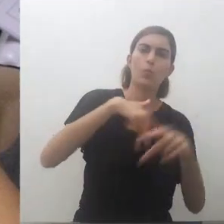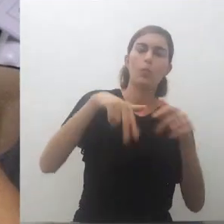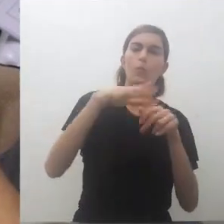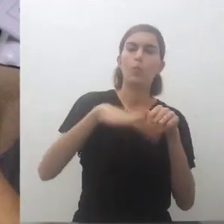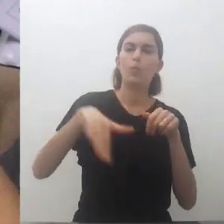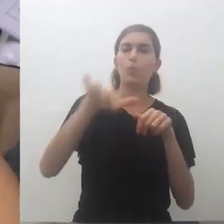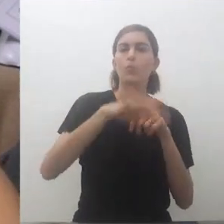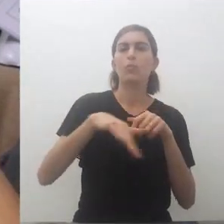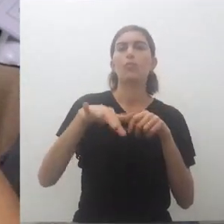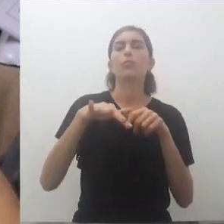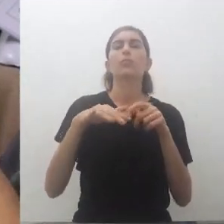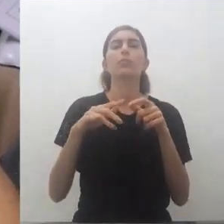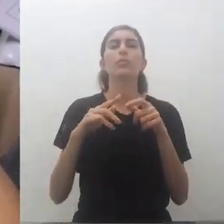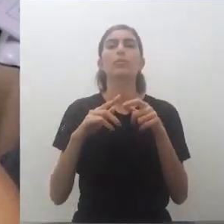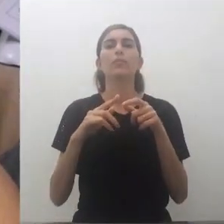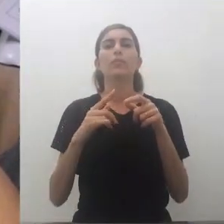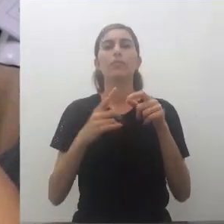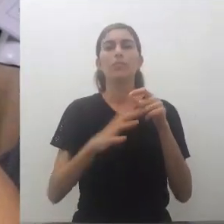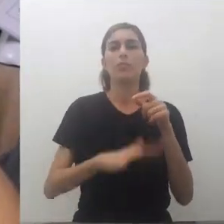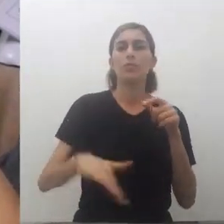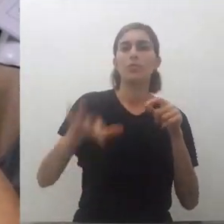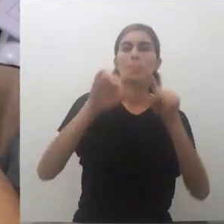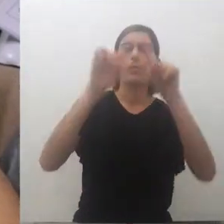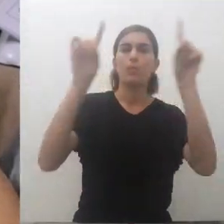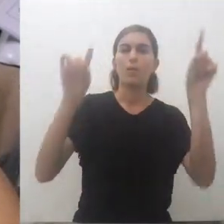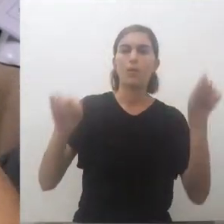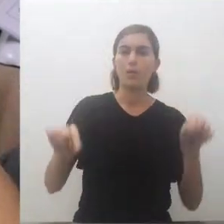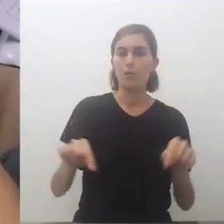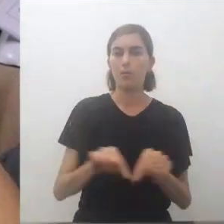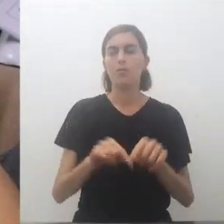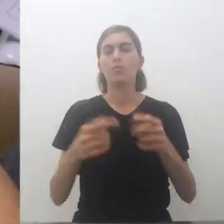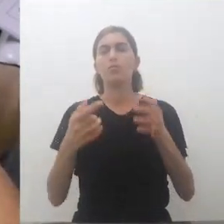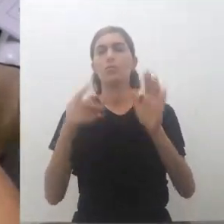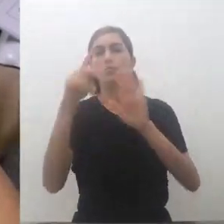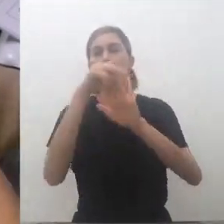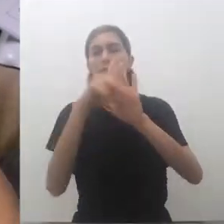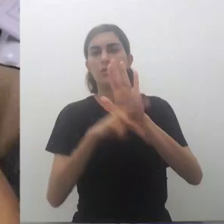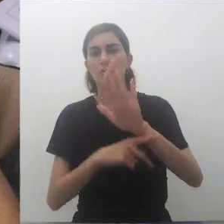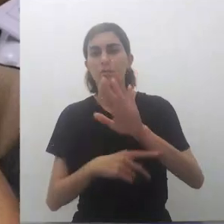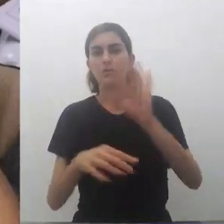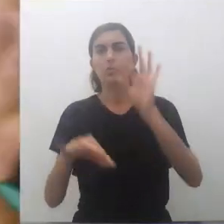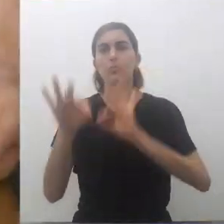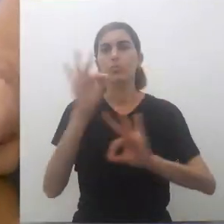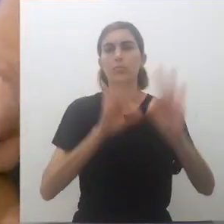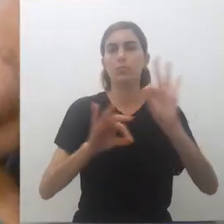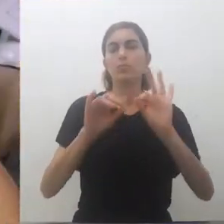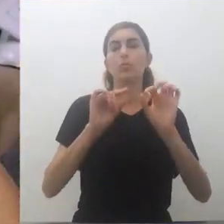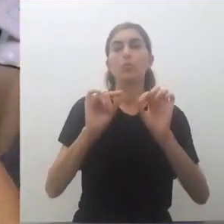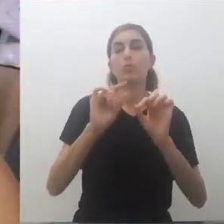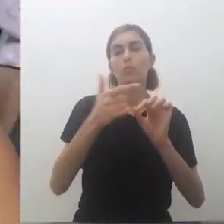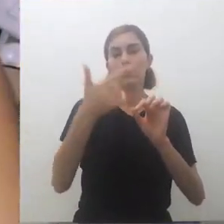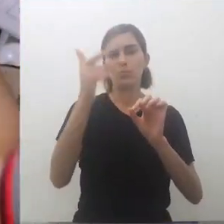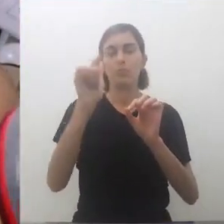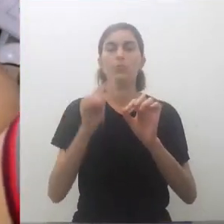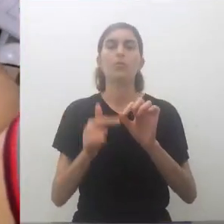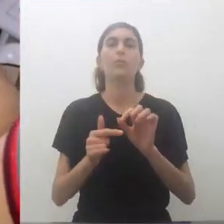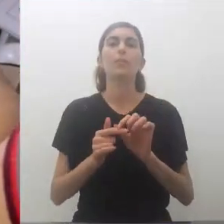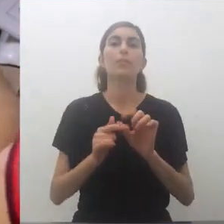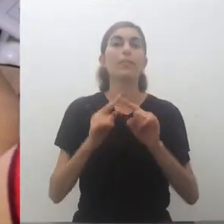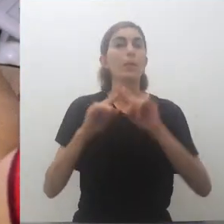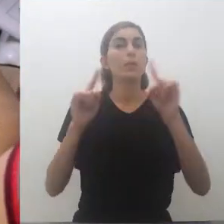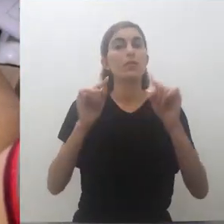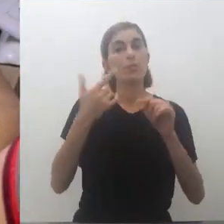área, pela página, pelo plano, do que aqui. Mas